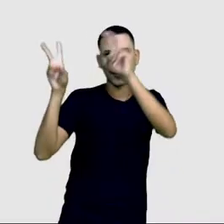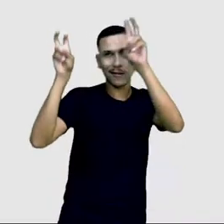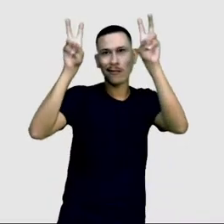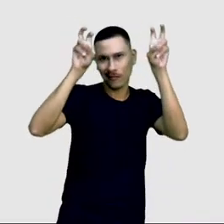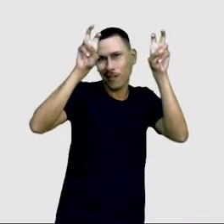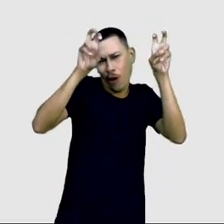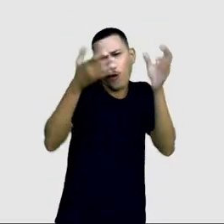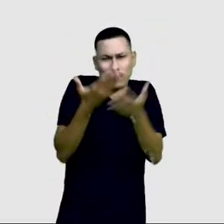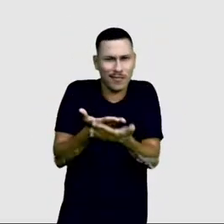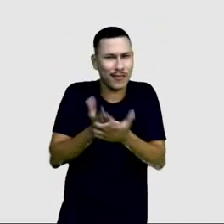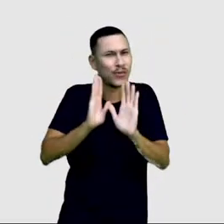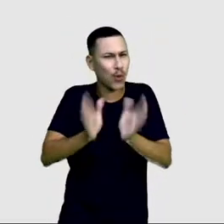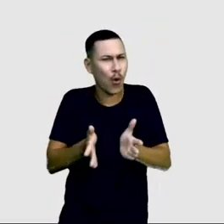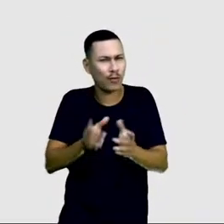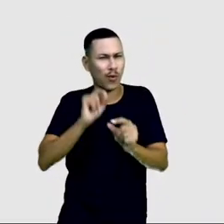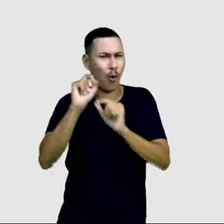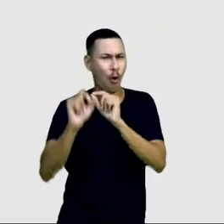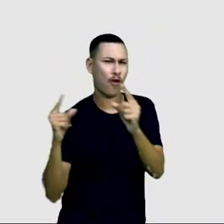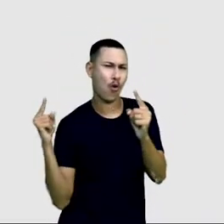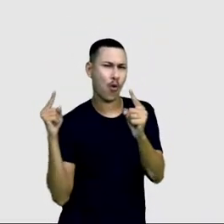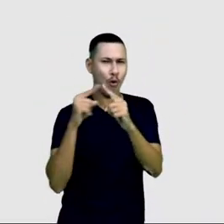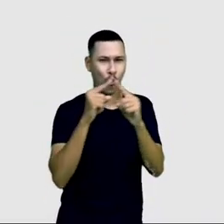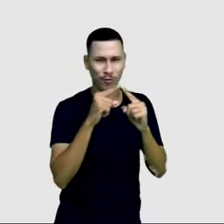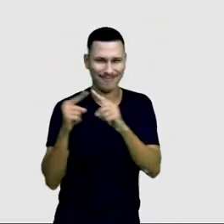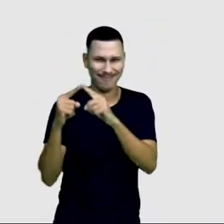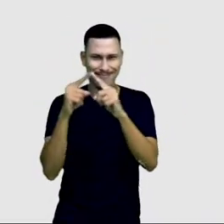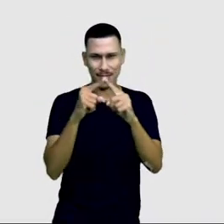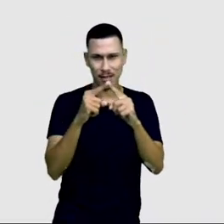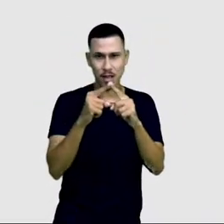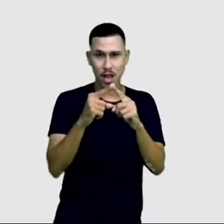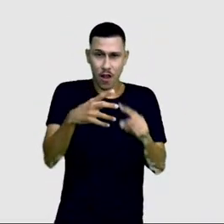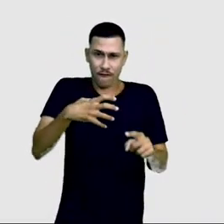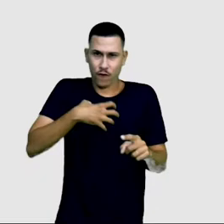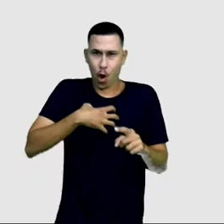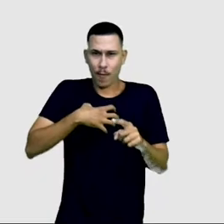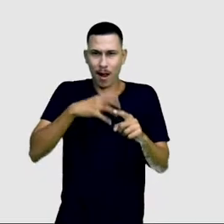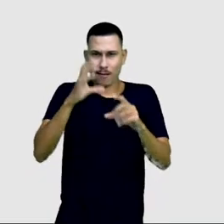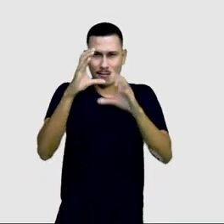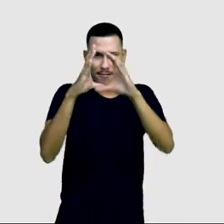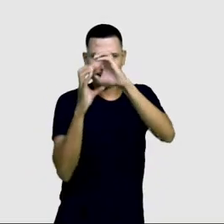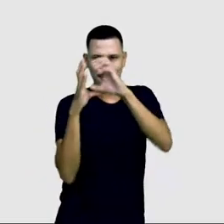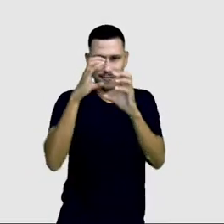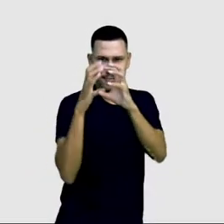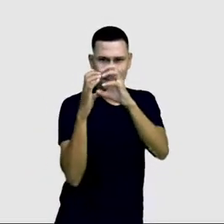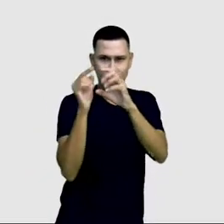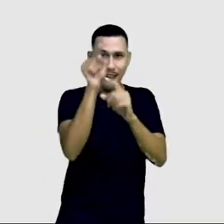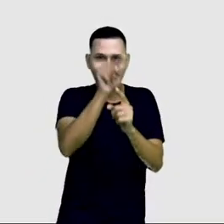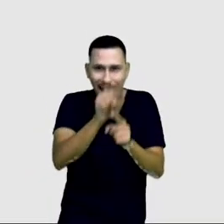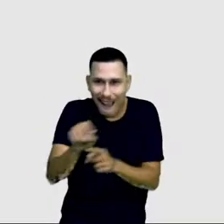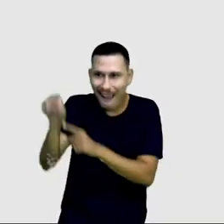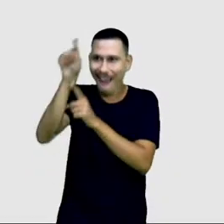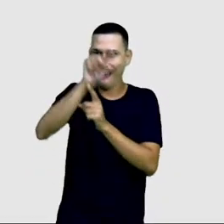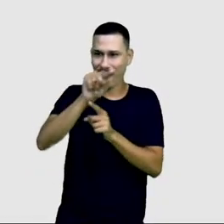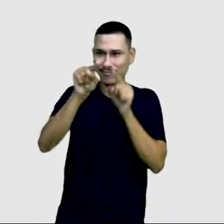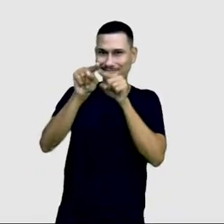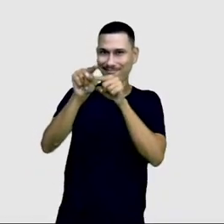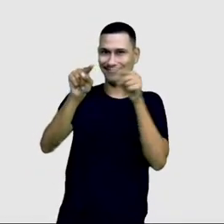aula, né? Elas têm uma coisa em comum. O quê? O formato, tá certo? E que